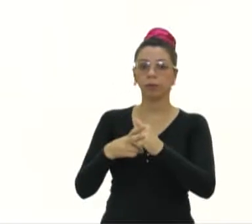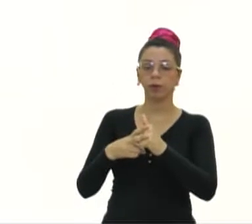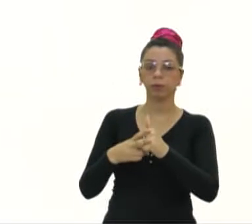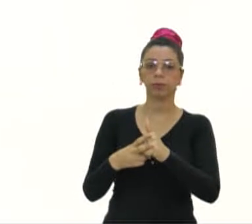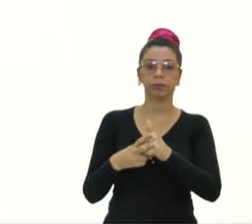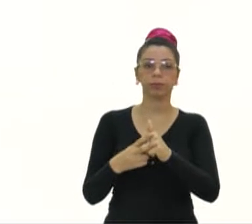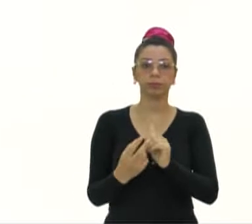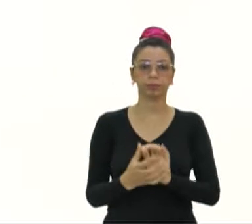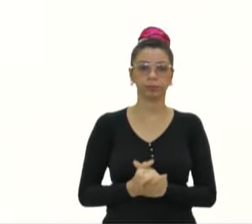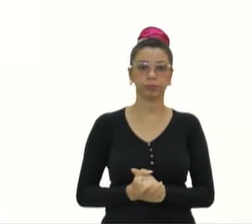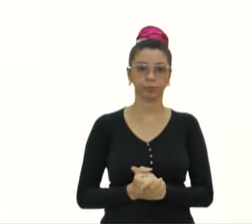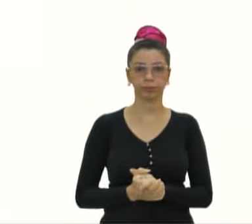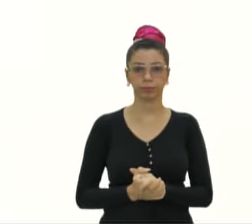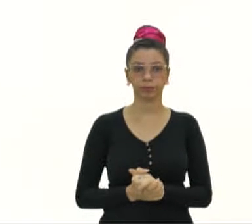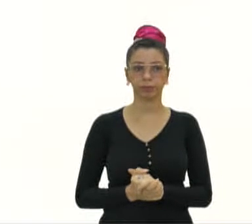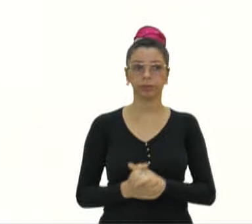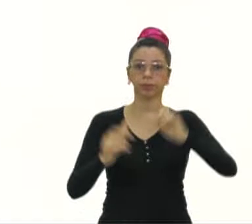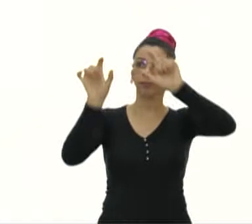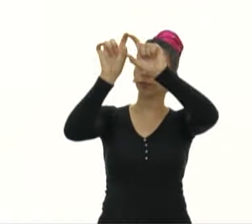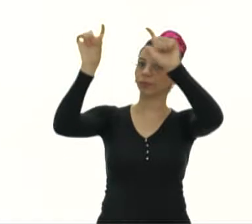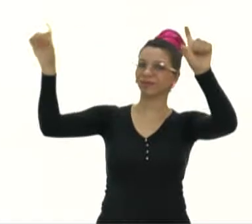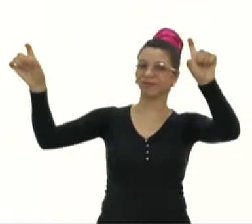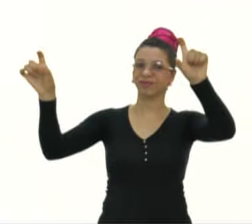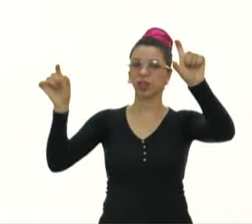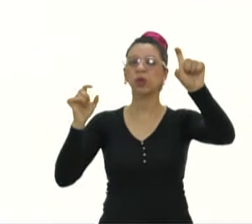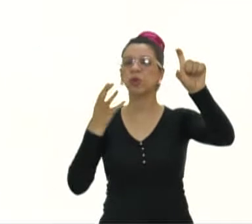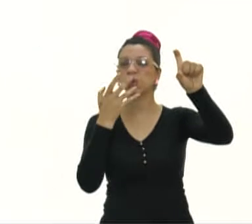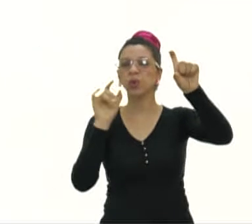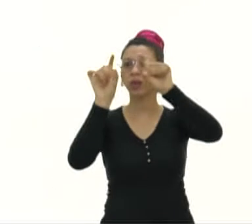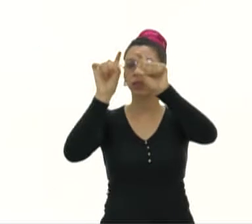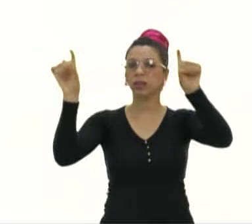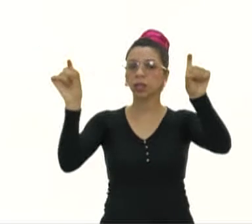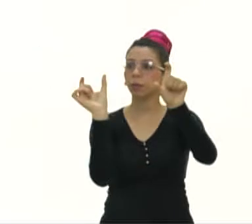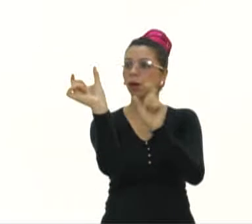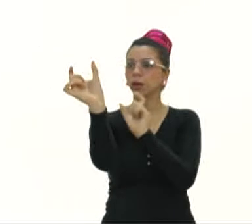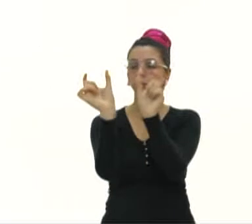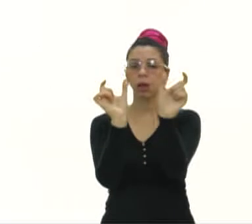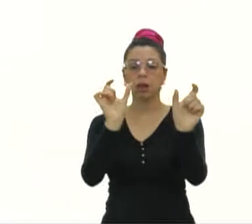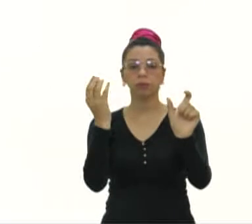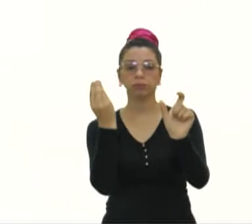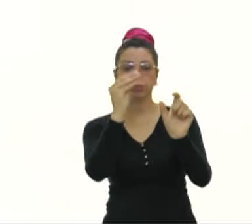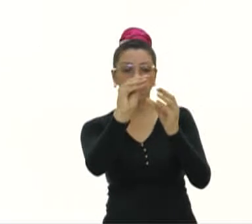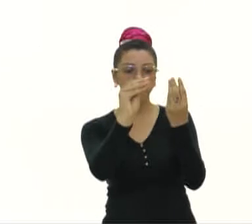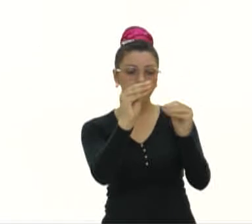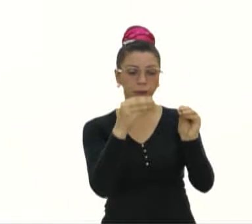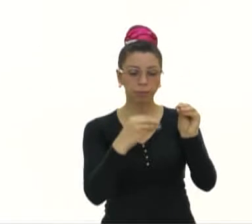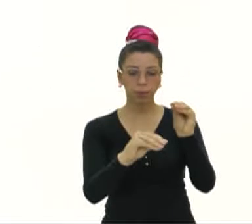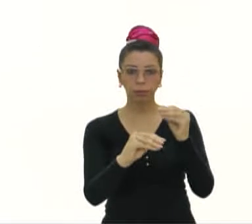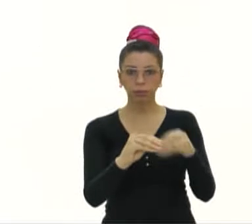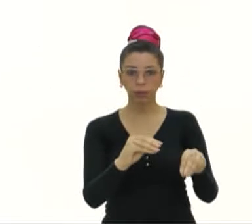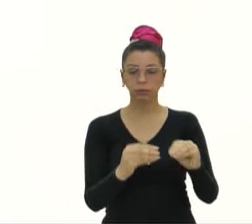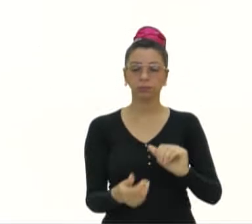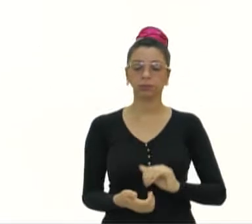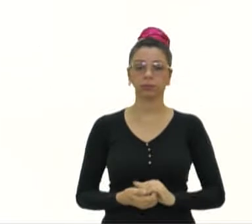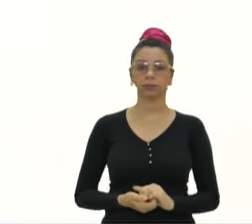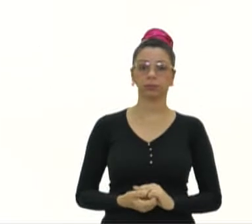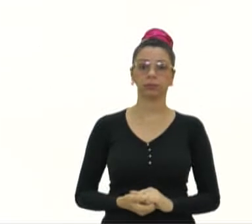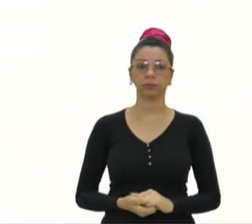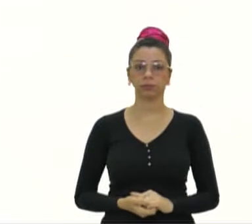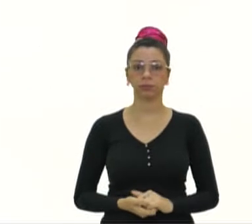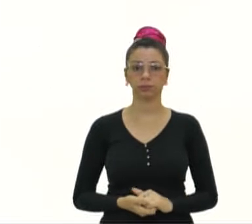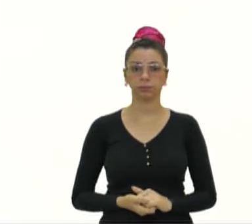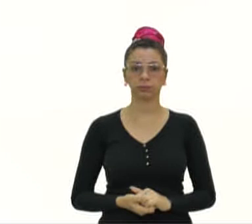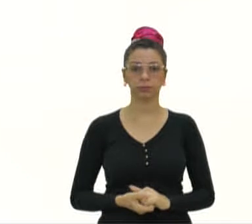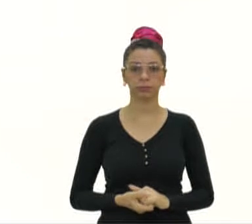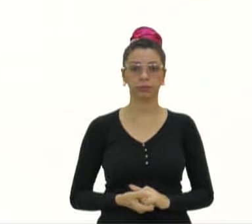Place, perform, notice, past and light up. Pay attention if it's past continuous or